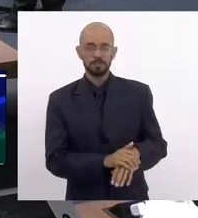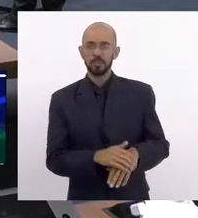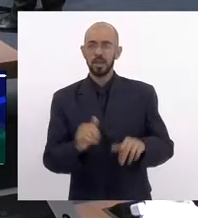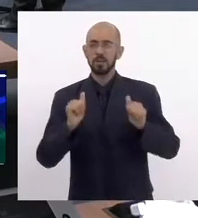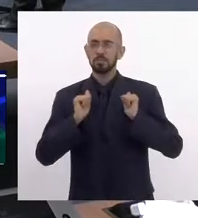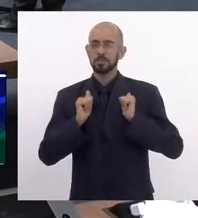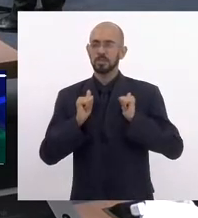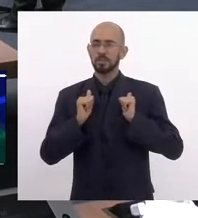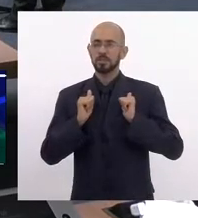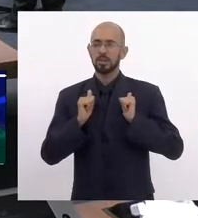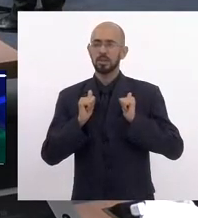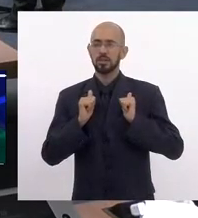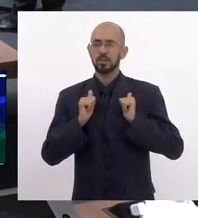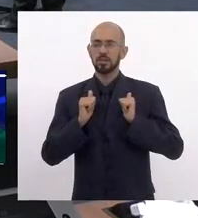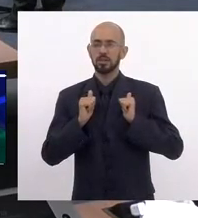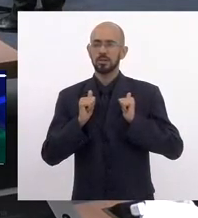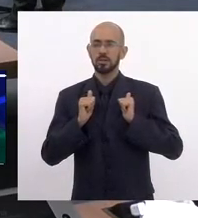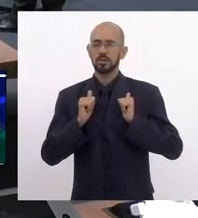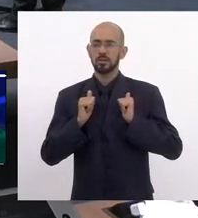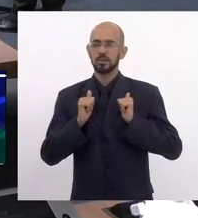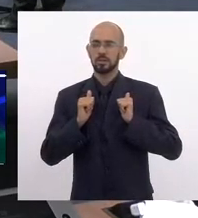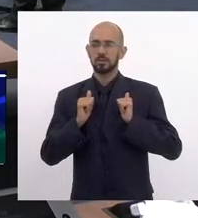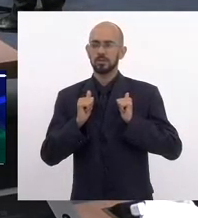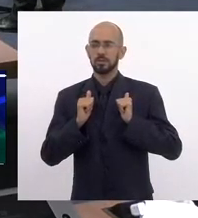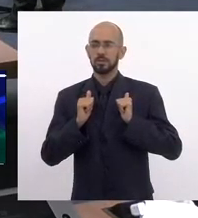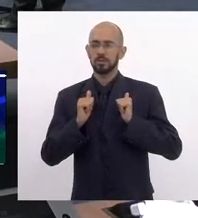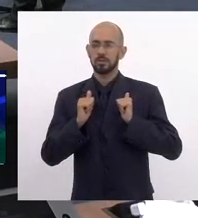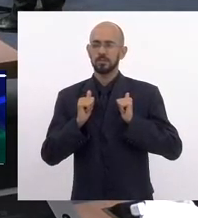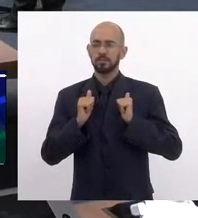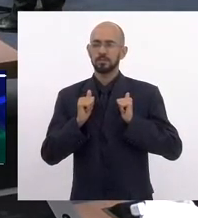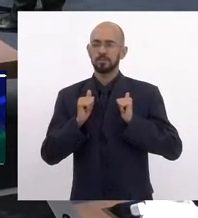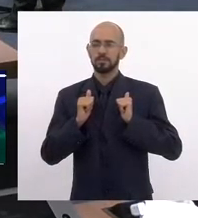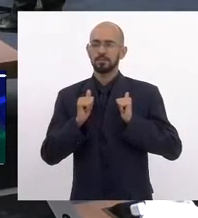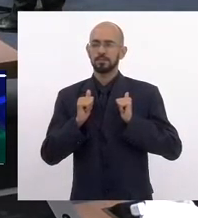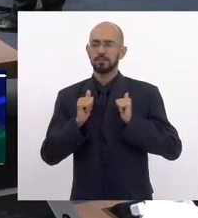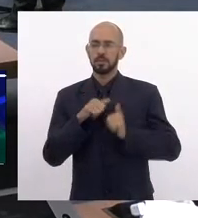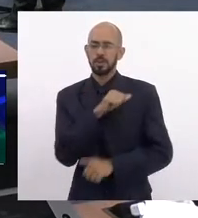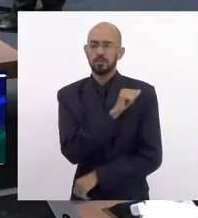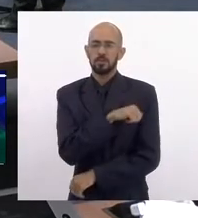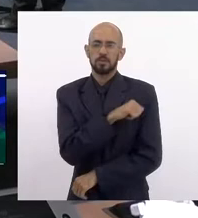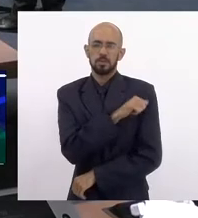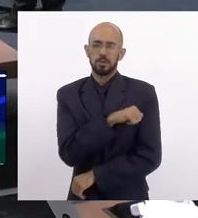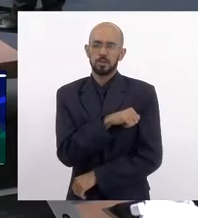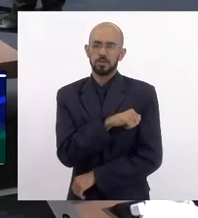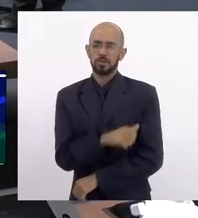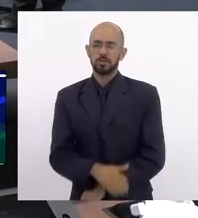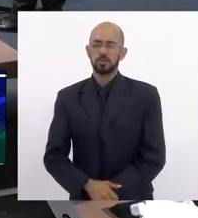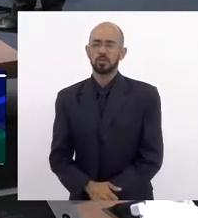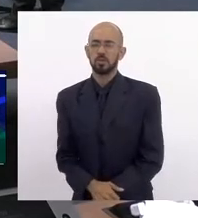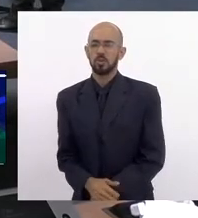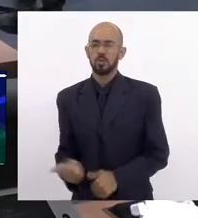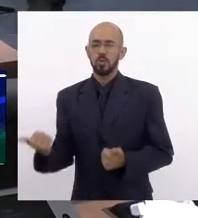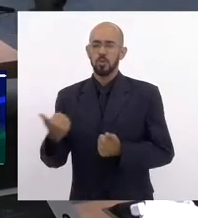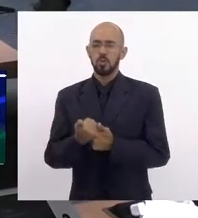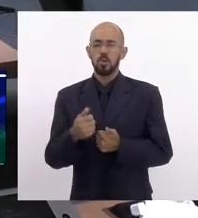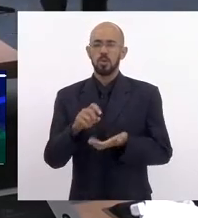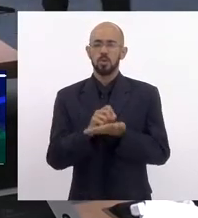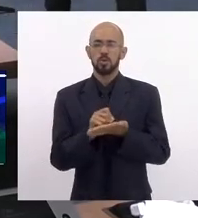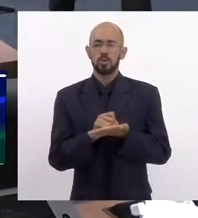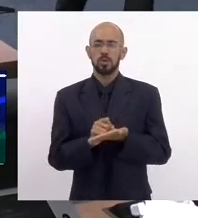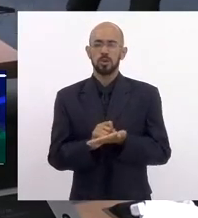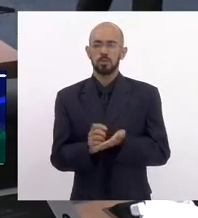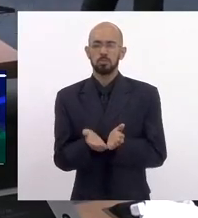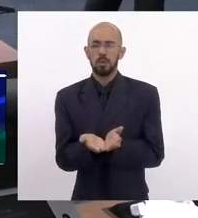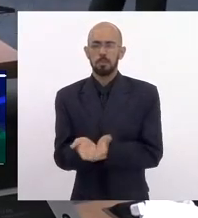E abstenção da deputada... Presidente, deputado Wellington José também. Enfermeira Rejane. Coautoria ao deputado